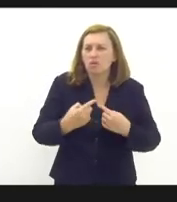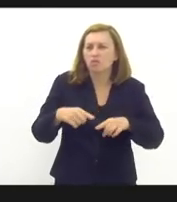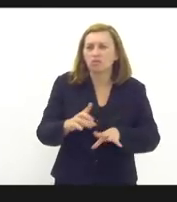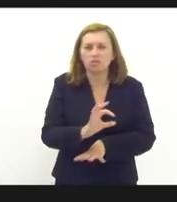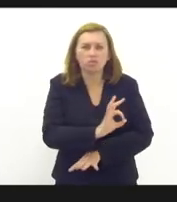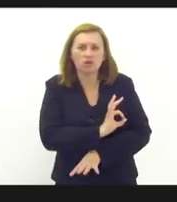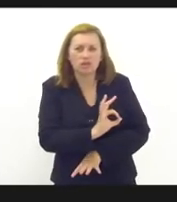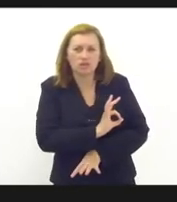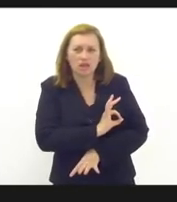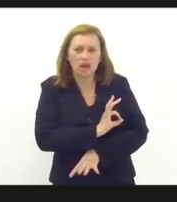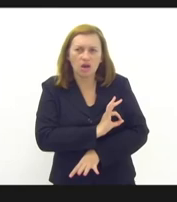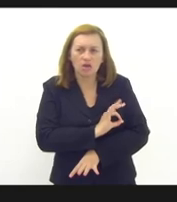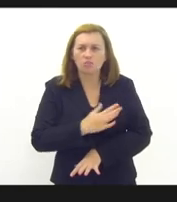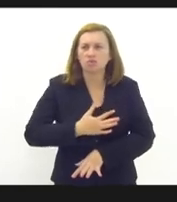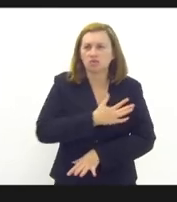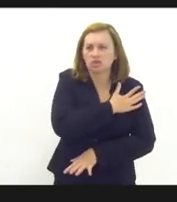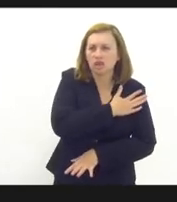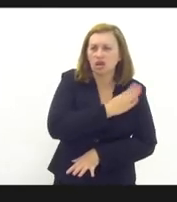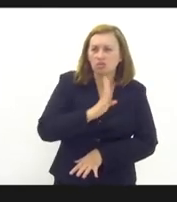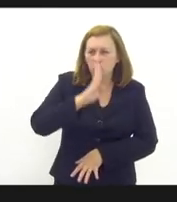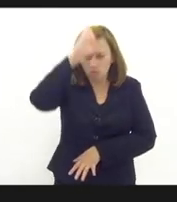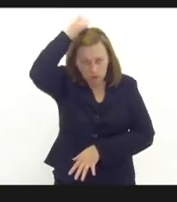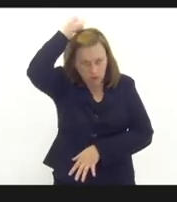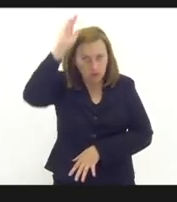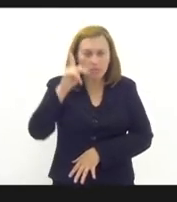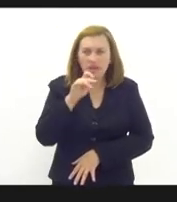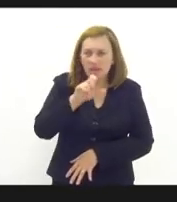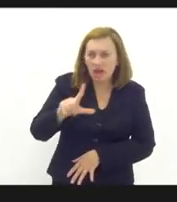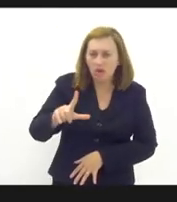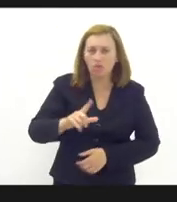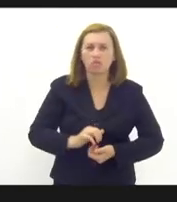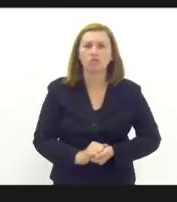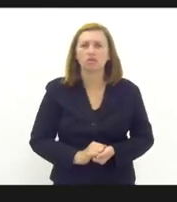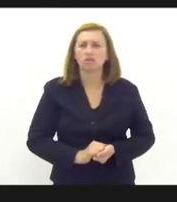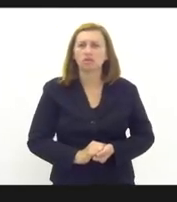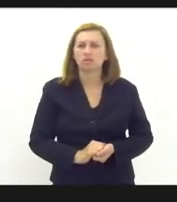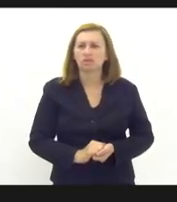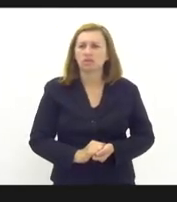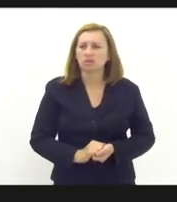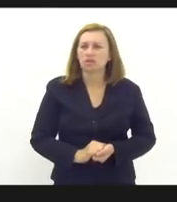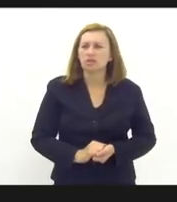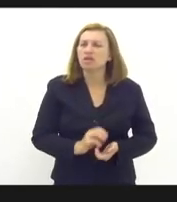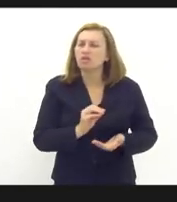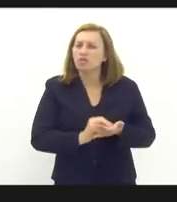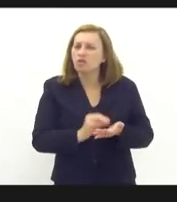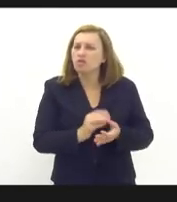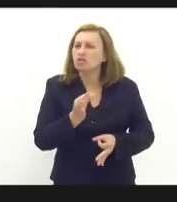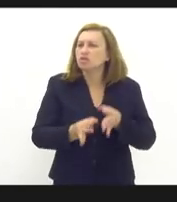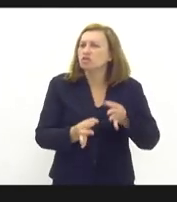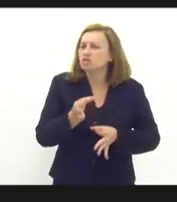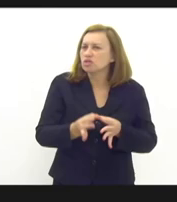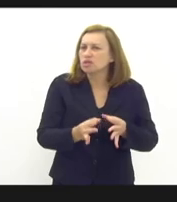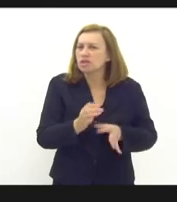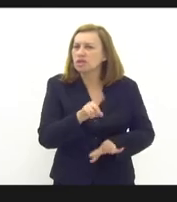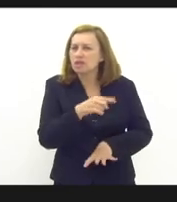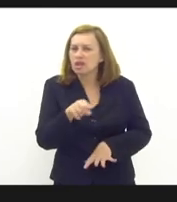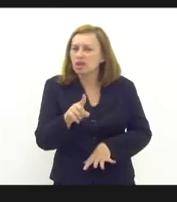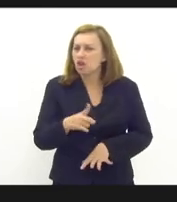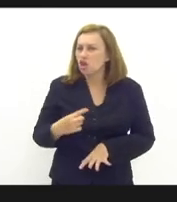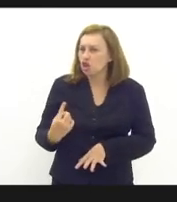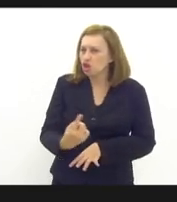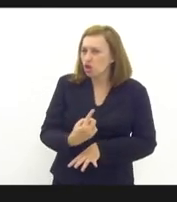policiais militares, civis, bombeiros, policiais penais, e que essas injustiças sejam desfeitas, não somos nós